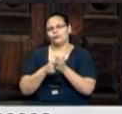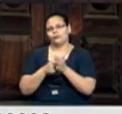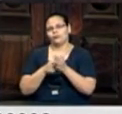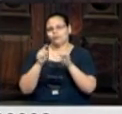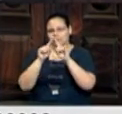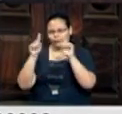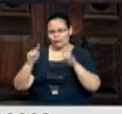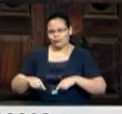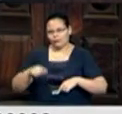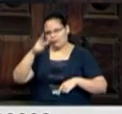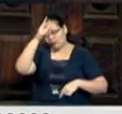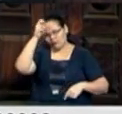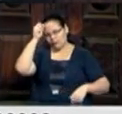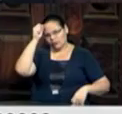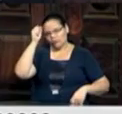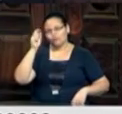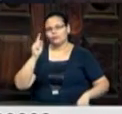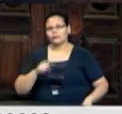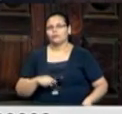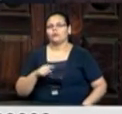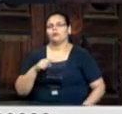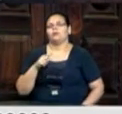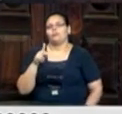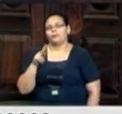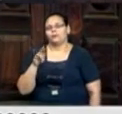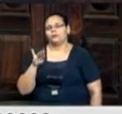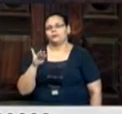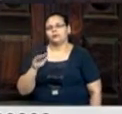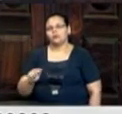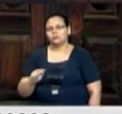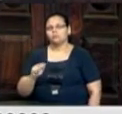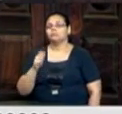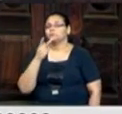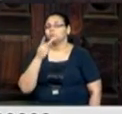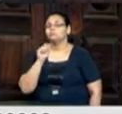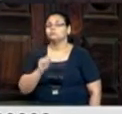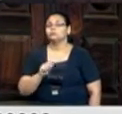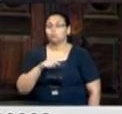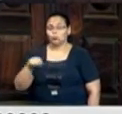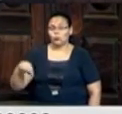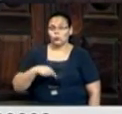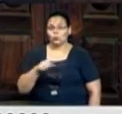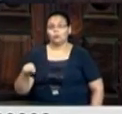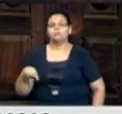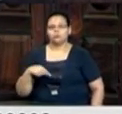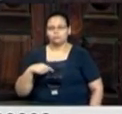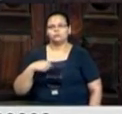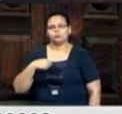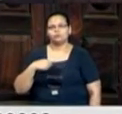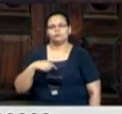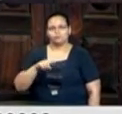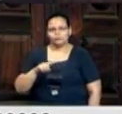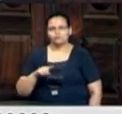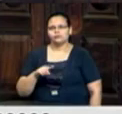Público e do Sistema de Previdência, dizendo que nós vamos